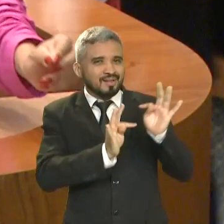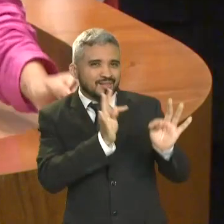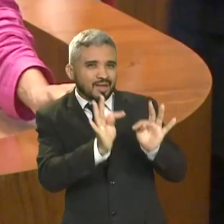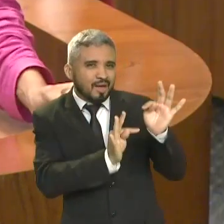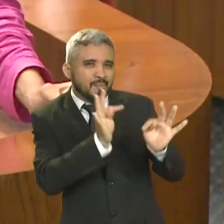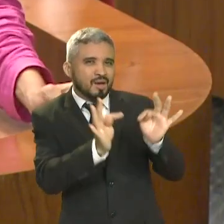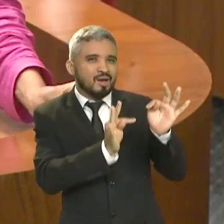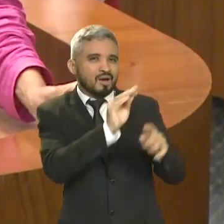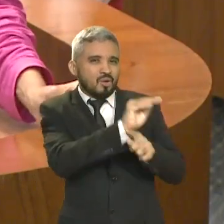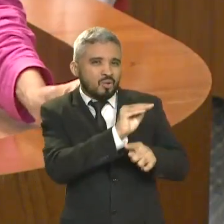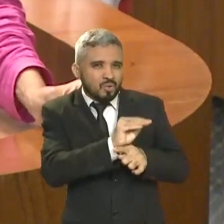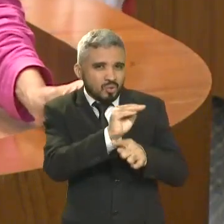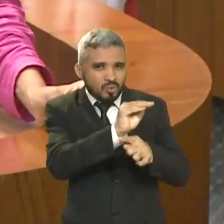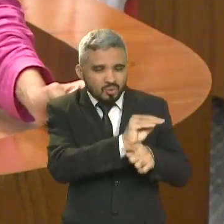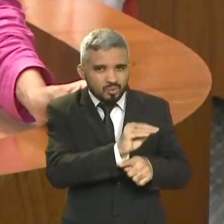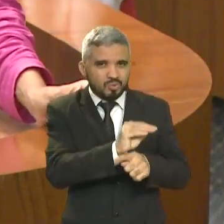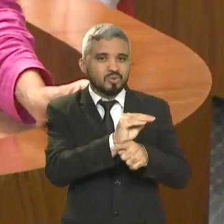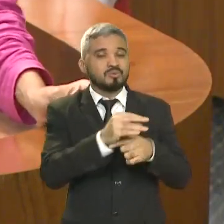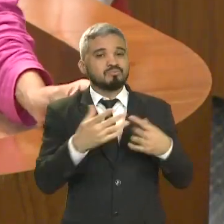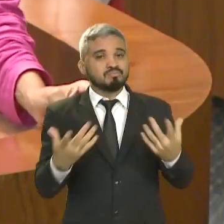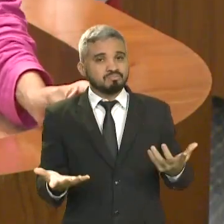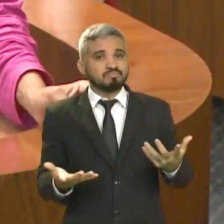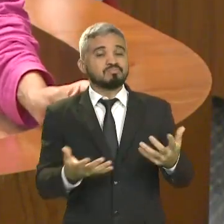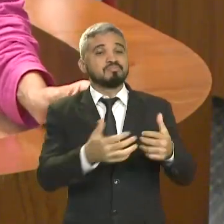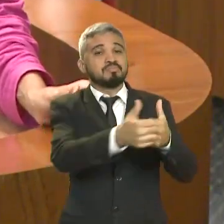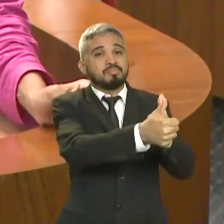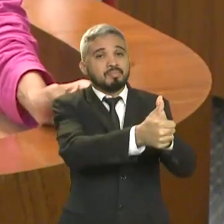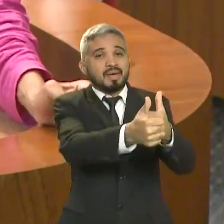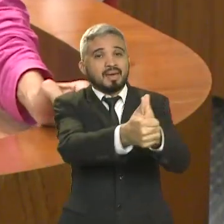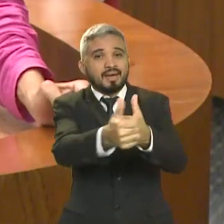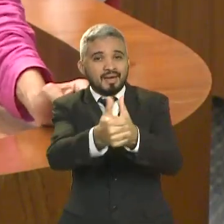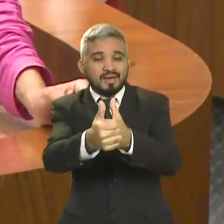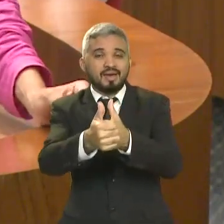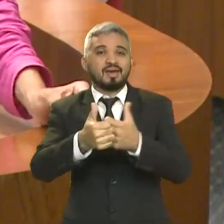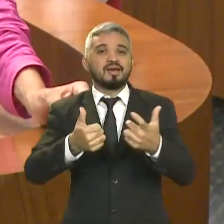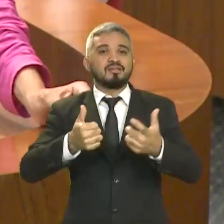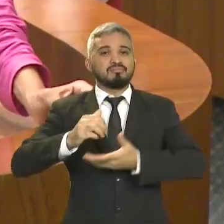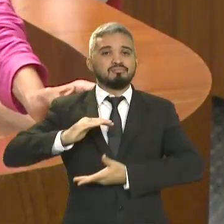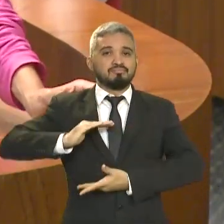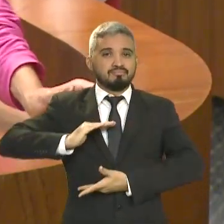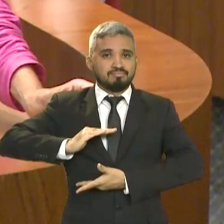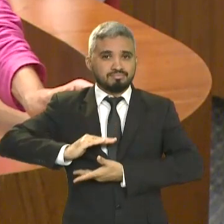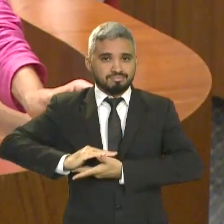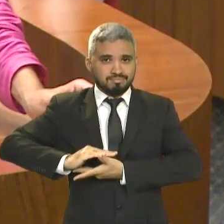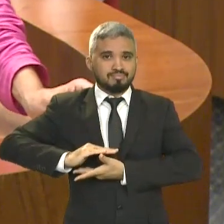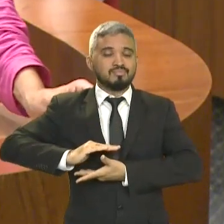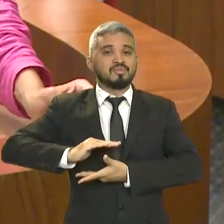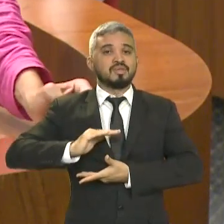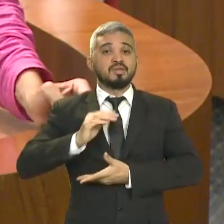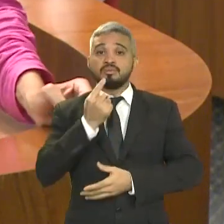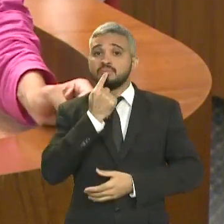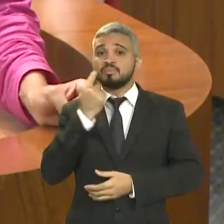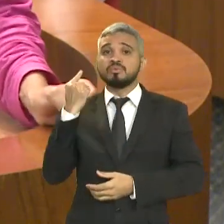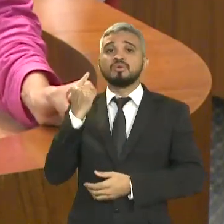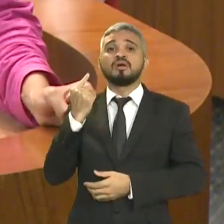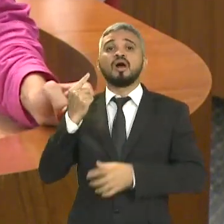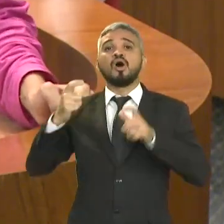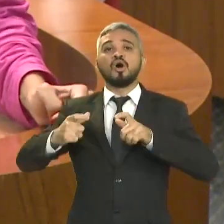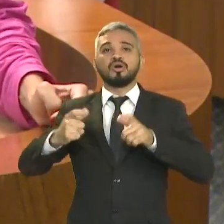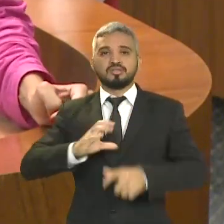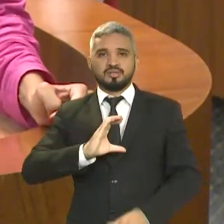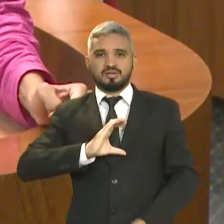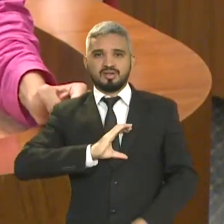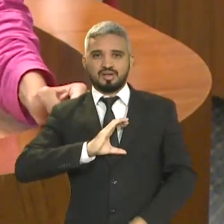a oportunidade de fazer um importante exame, que é a mamografia. A carreta esteve na cidade de Caxias nos últimos dias.